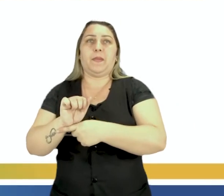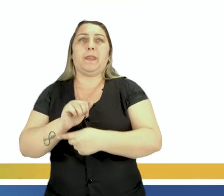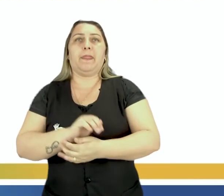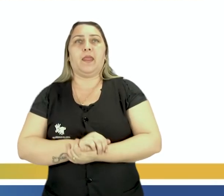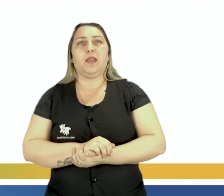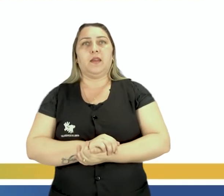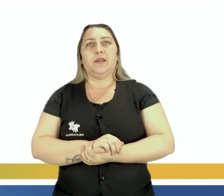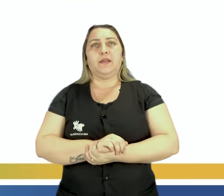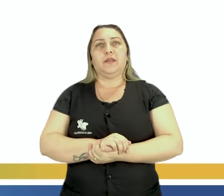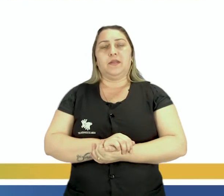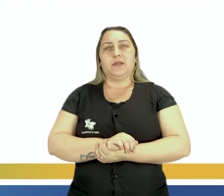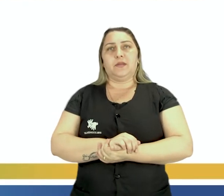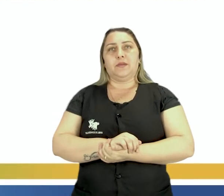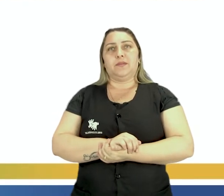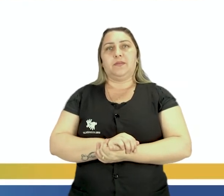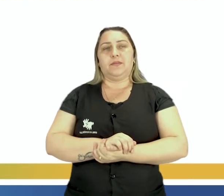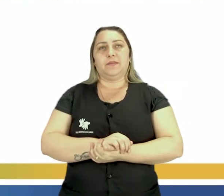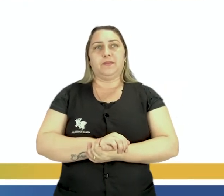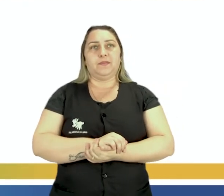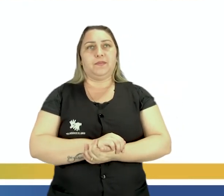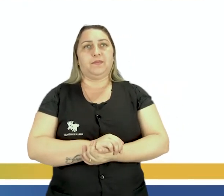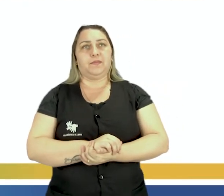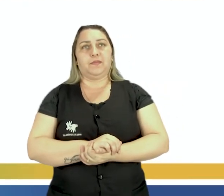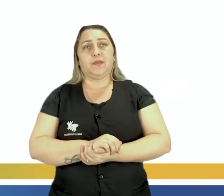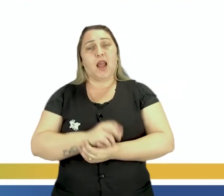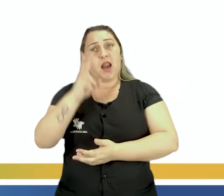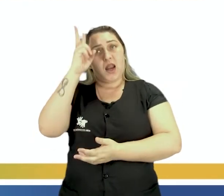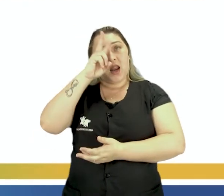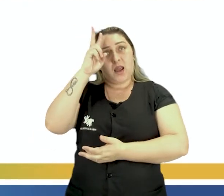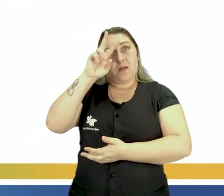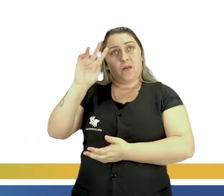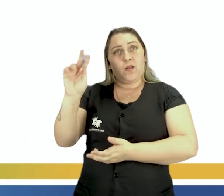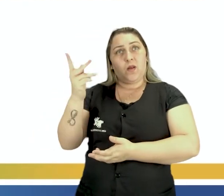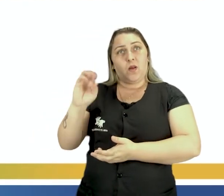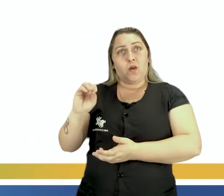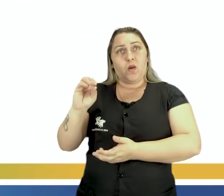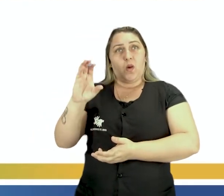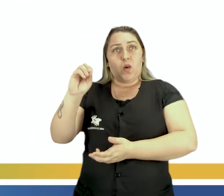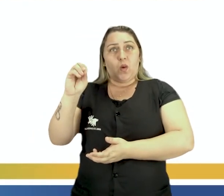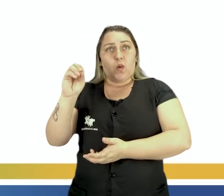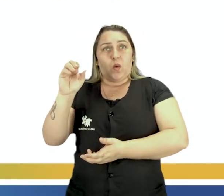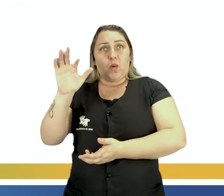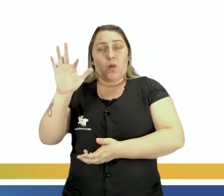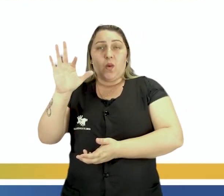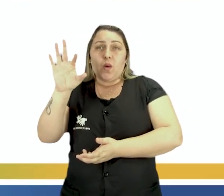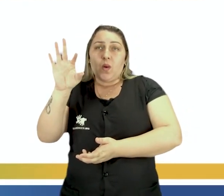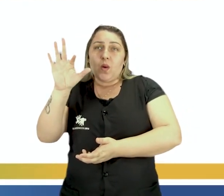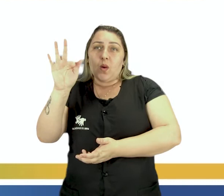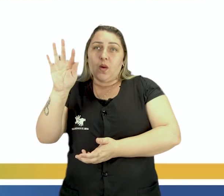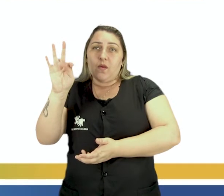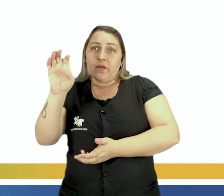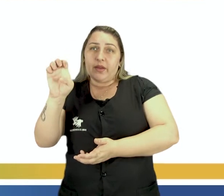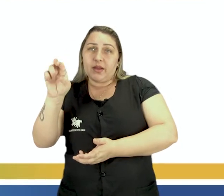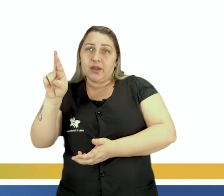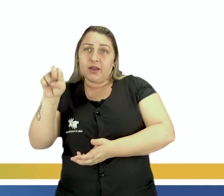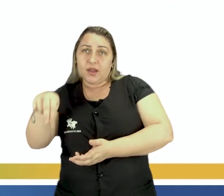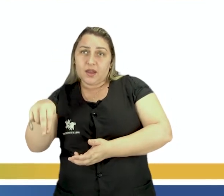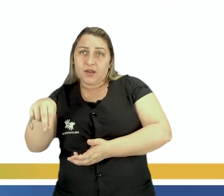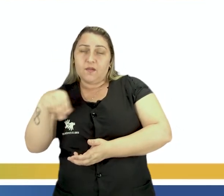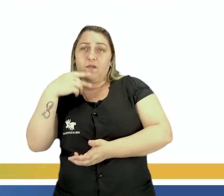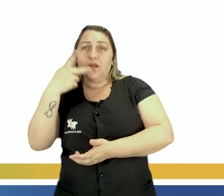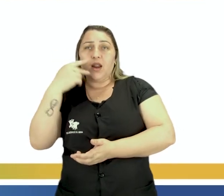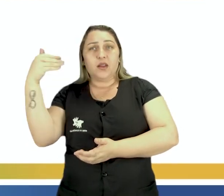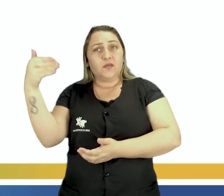How often does Jessica go to the beach? Lembrando que how often é aquela expressão que nós usamos quando a gente quer falar sobre frequência